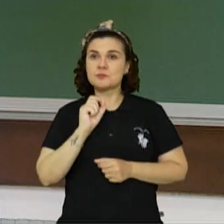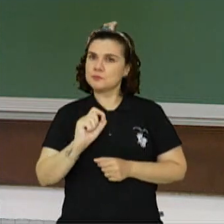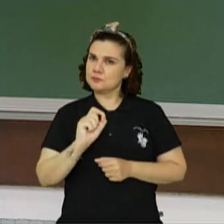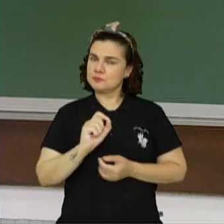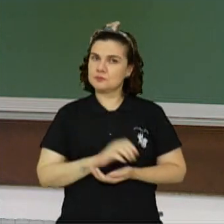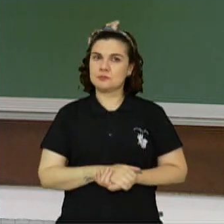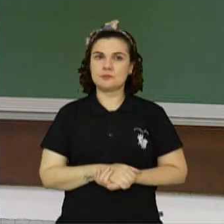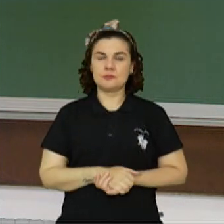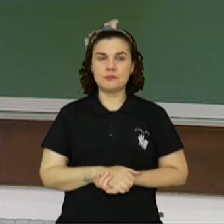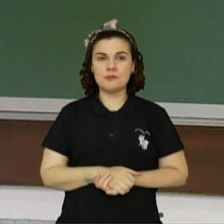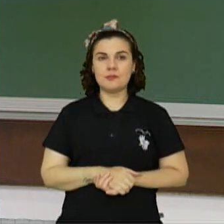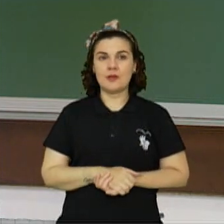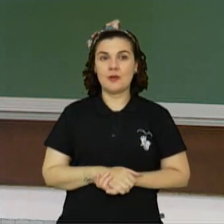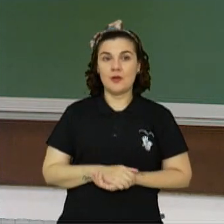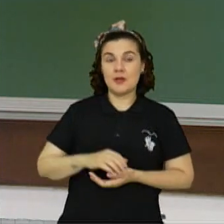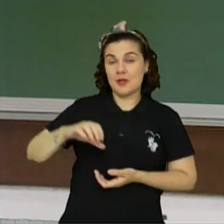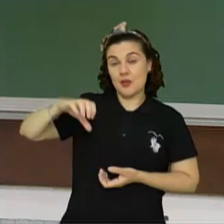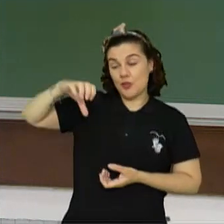temos